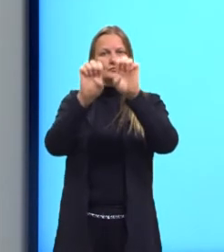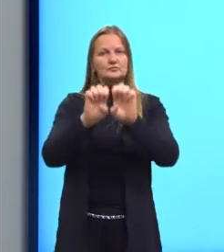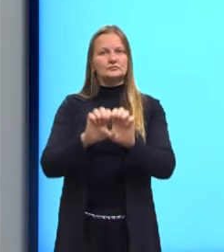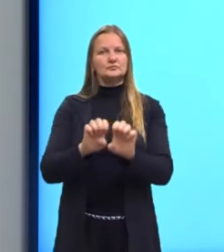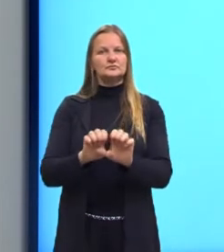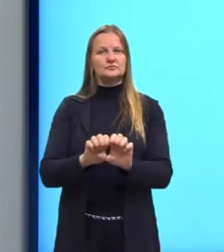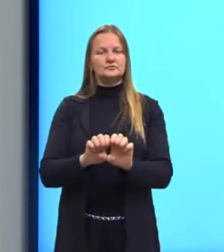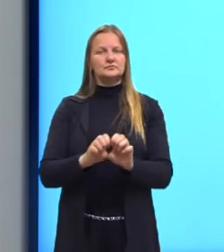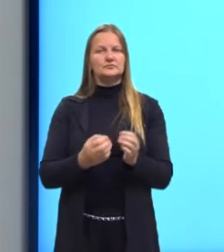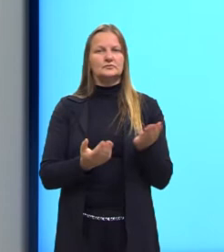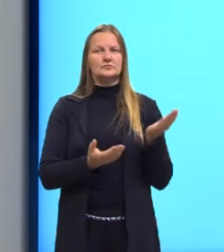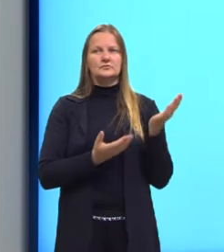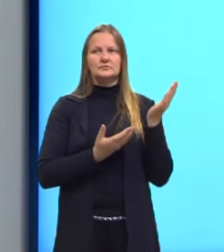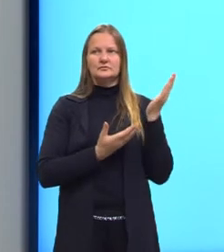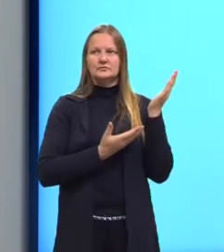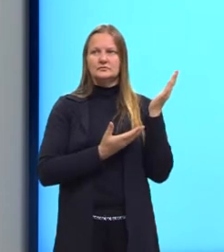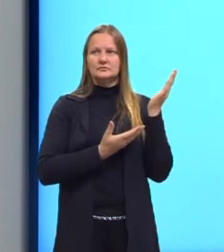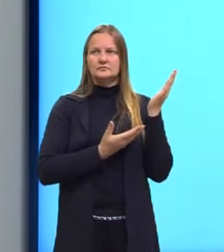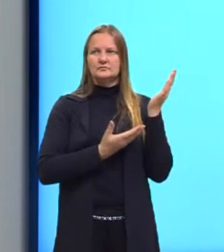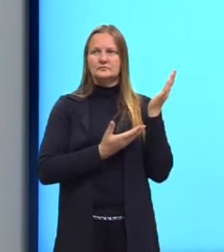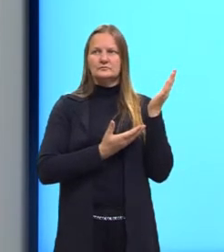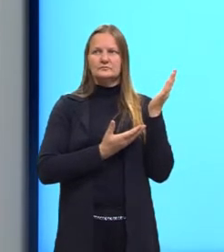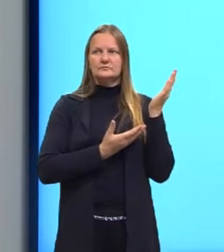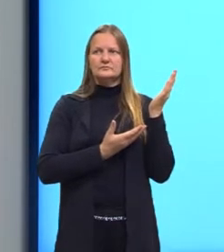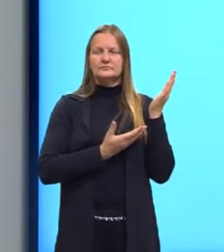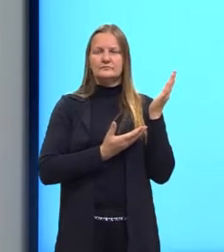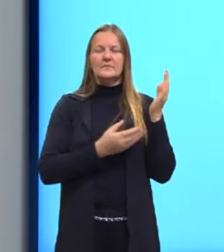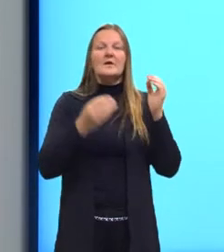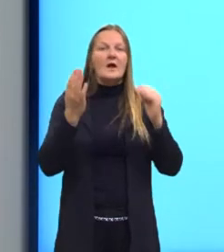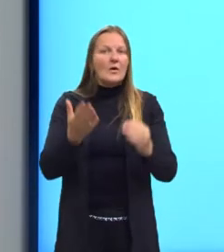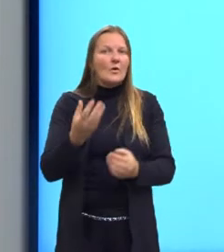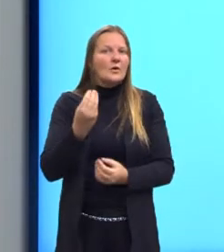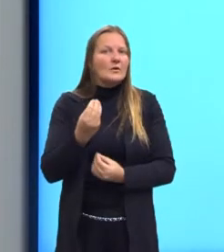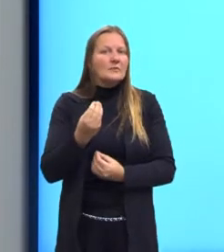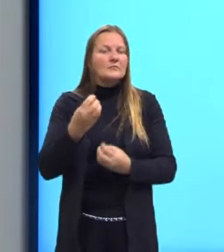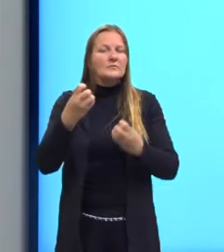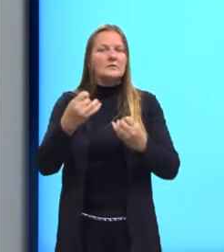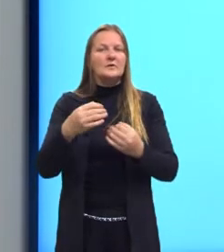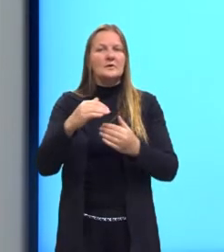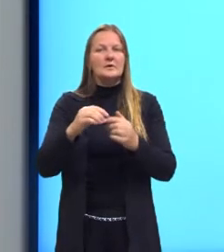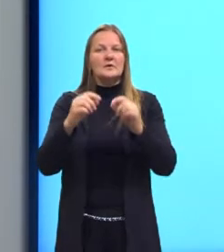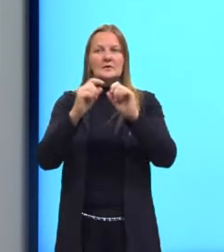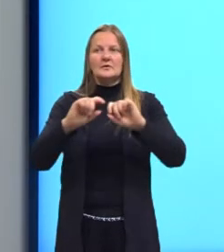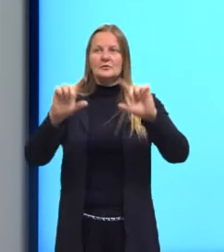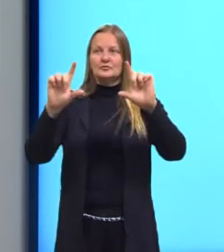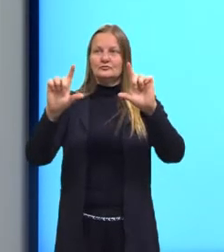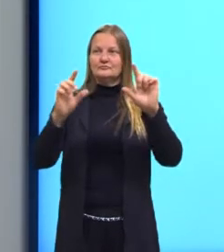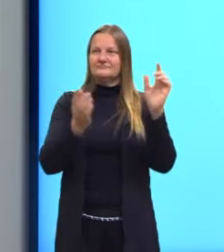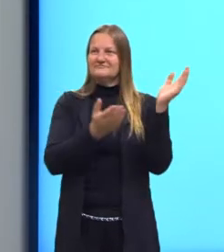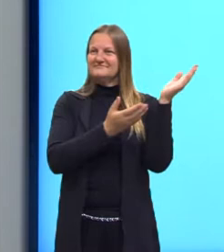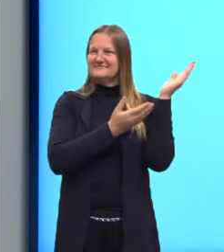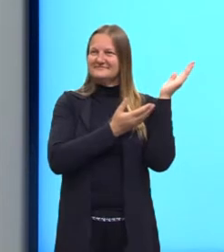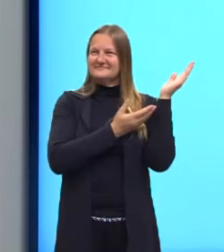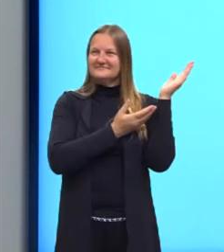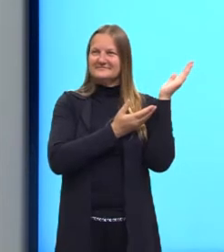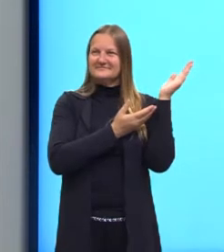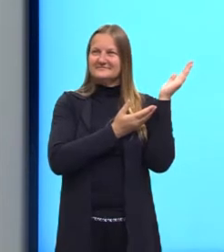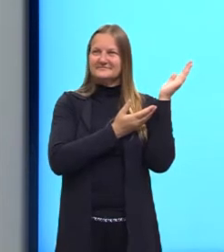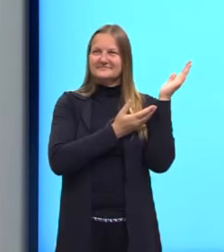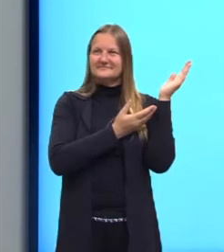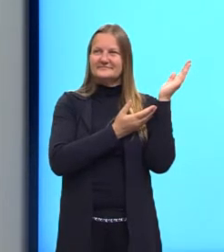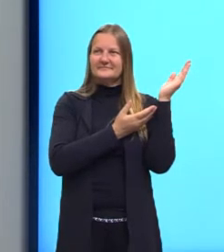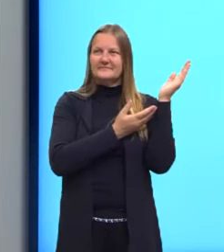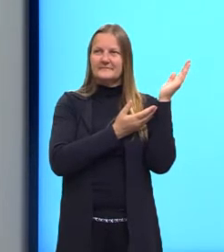trata-se estrutura e agora na nossa próxima tela nós temos